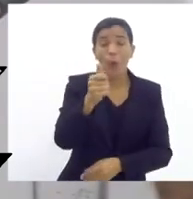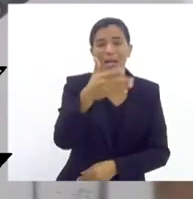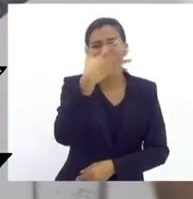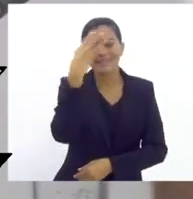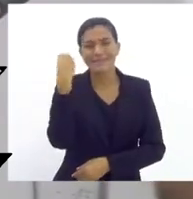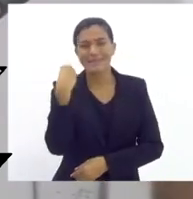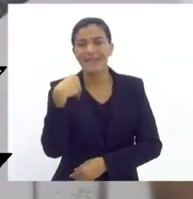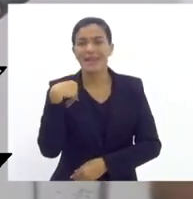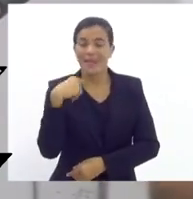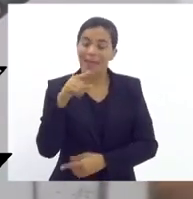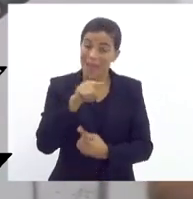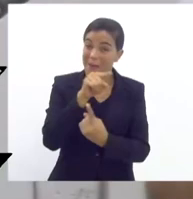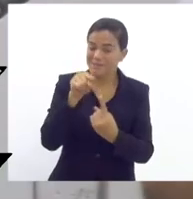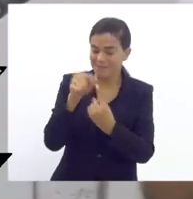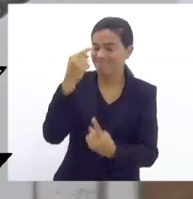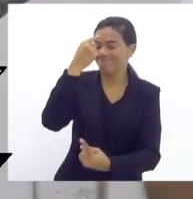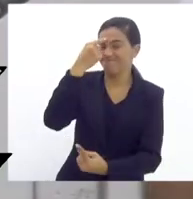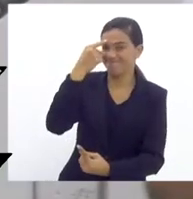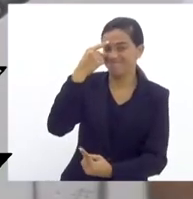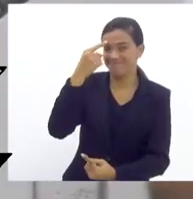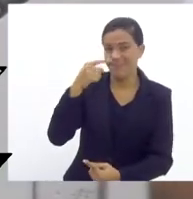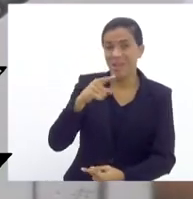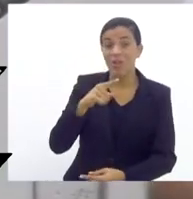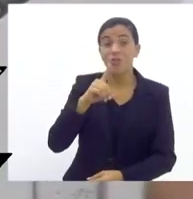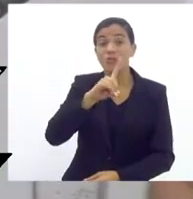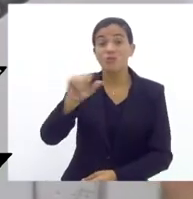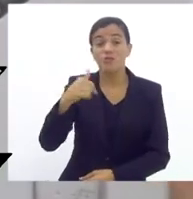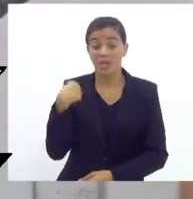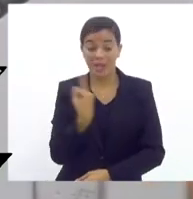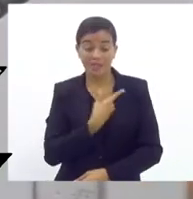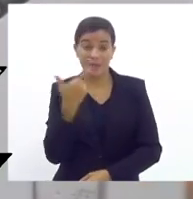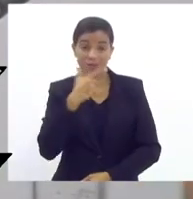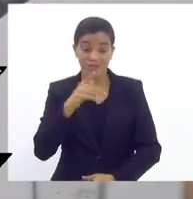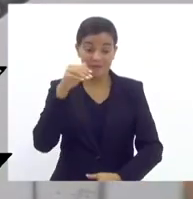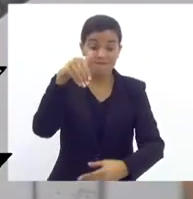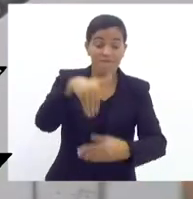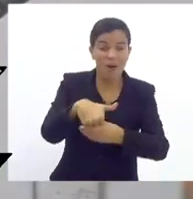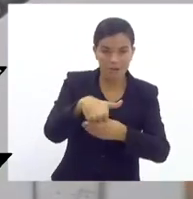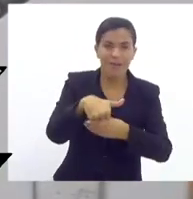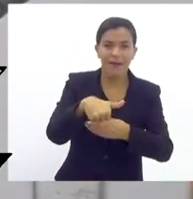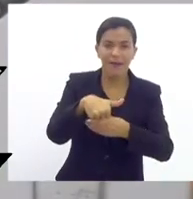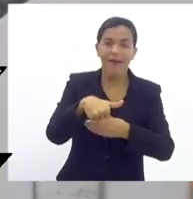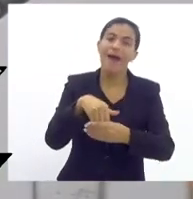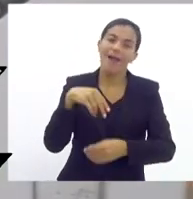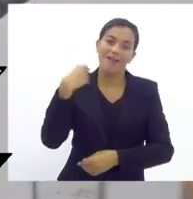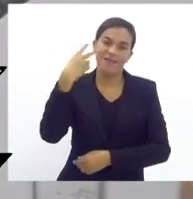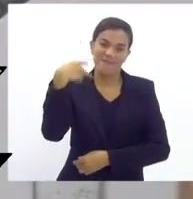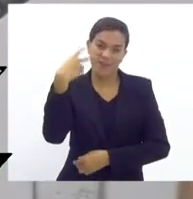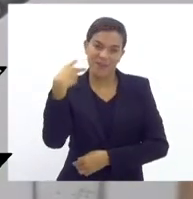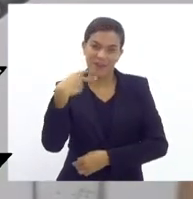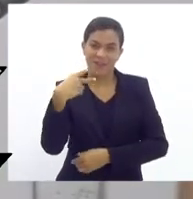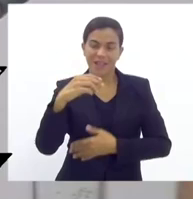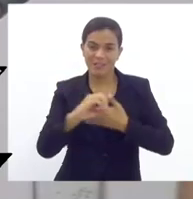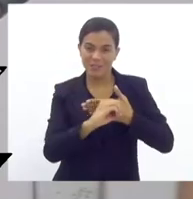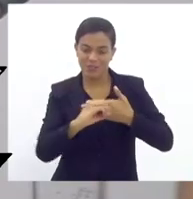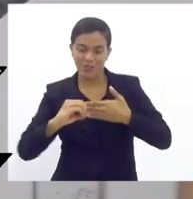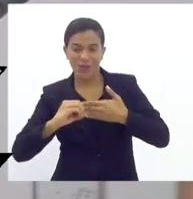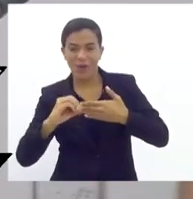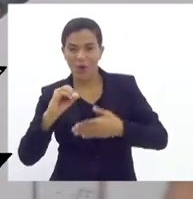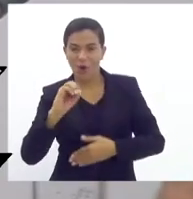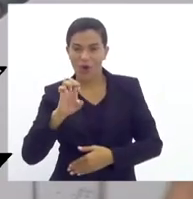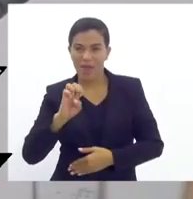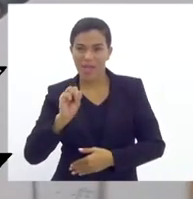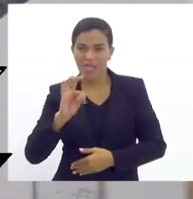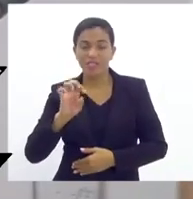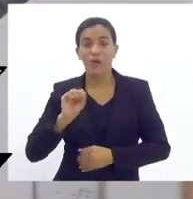é a missão que eu te ver aqui no dia que a gente vai poder ter direito a votar o vereador da Zona Oeste vai saber como